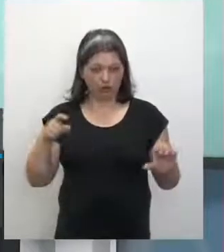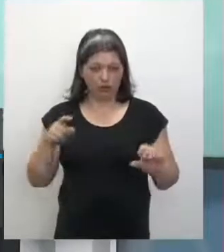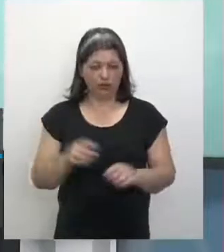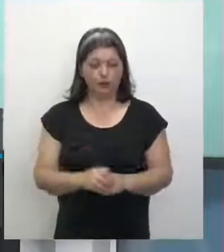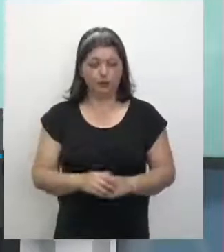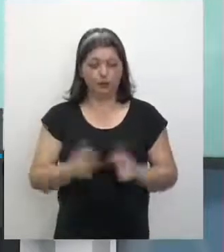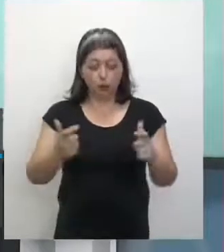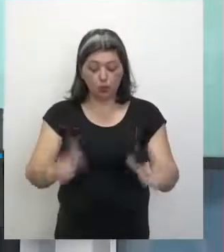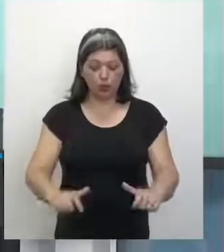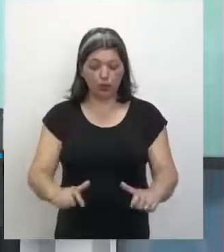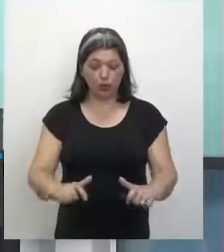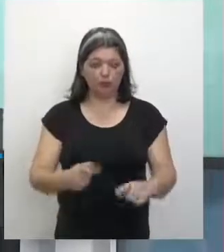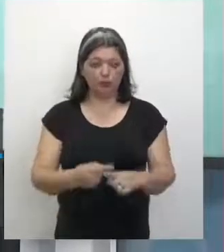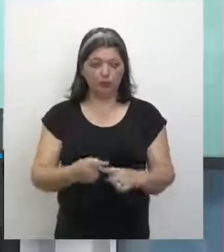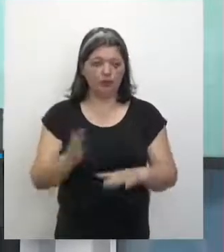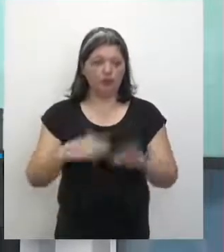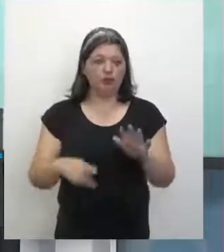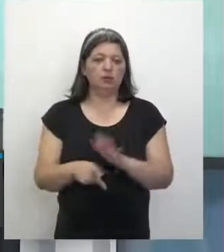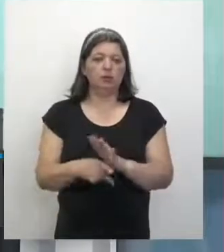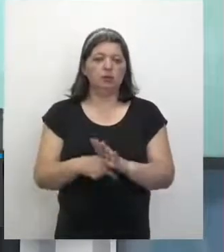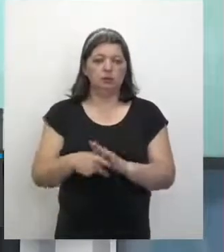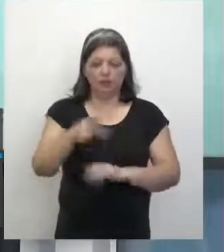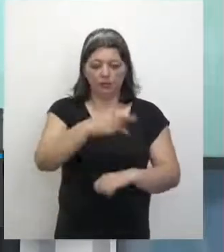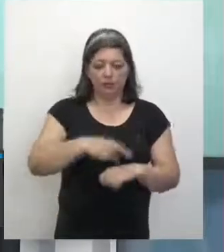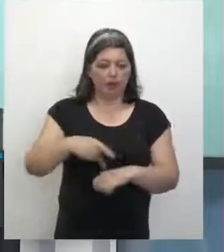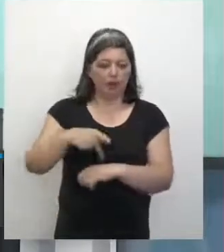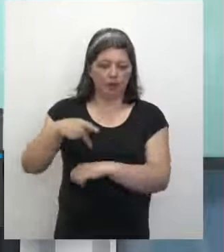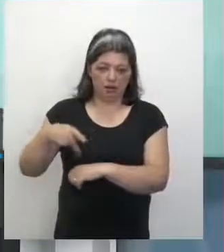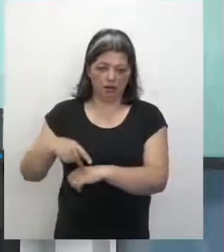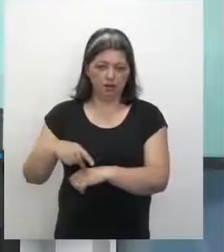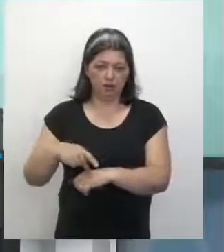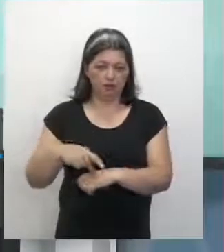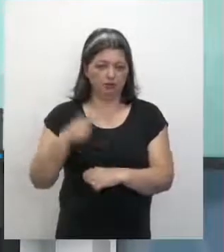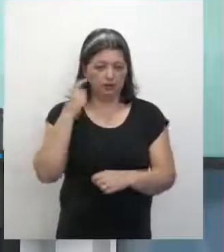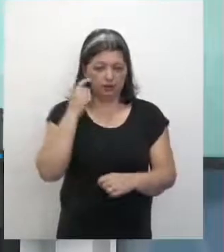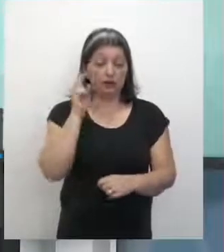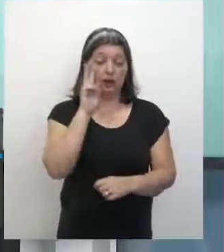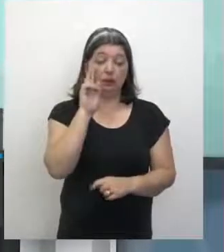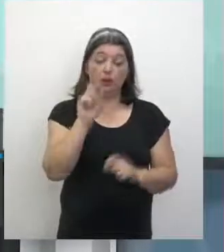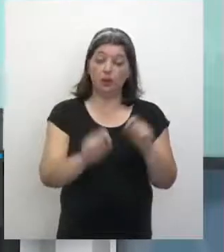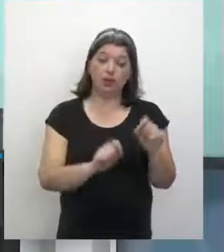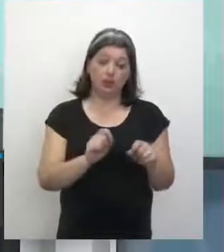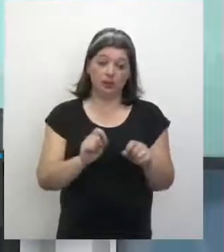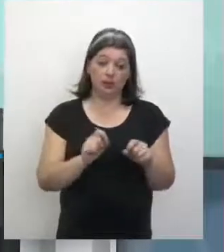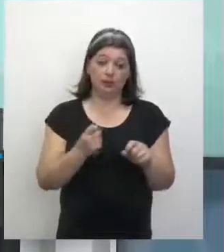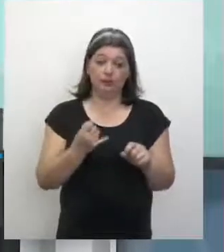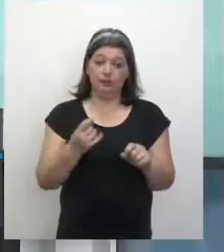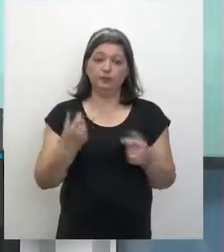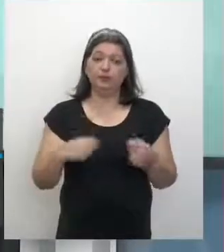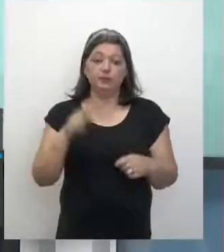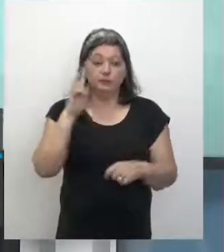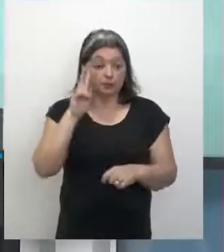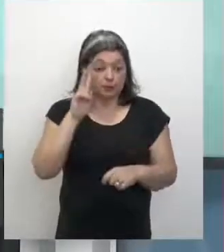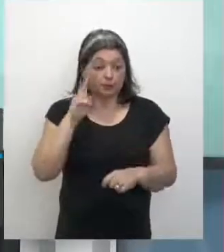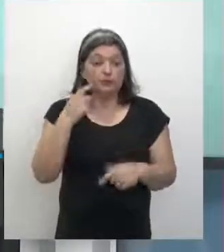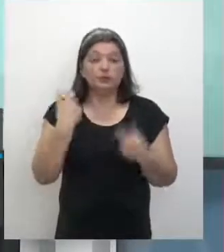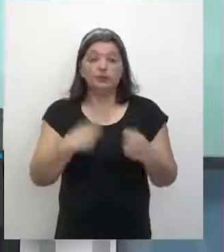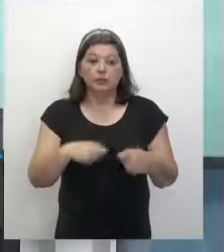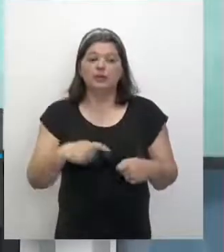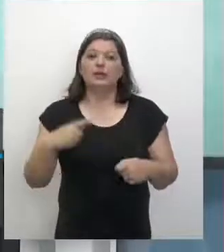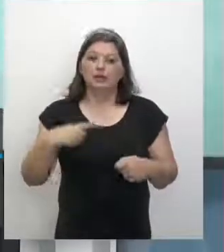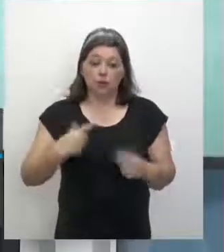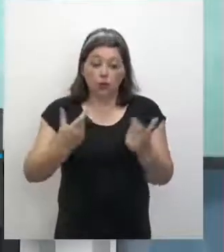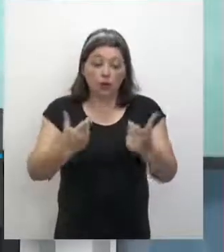né, essa autodenominação de País Basco se concretiza pelo território. A gente tem que lembrar que para ser denominado de país tem que ter o